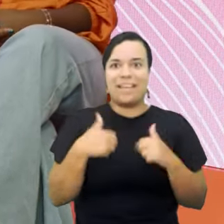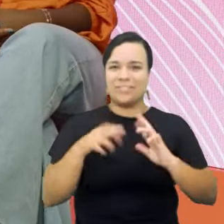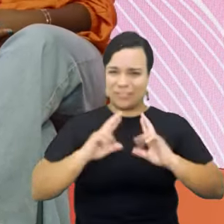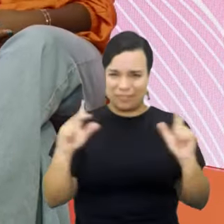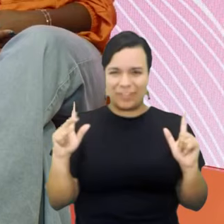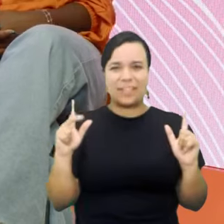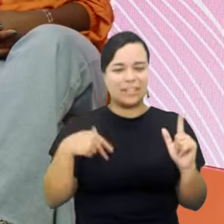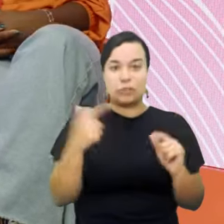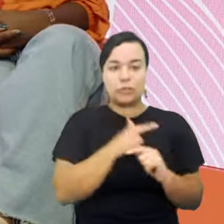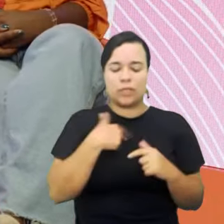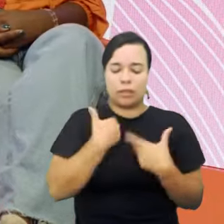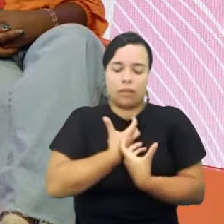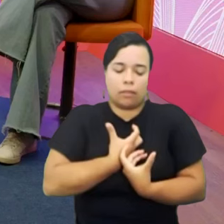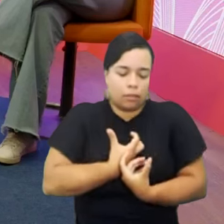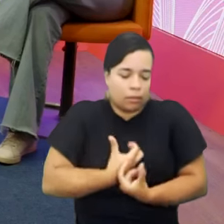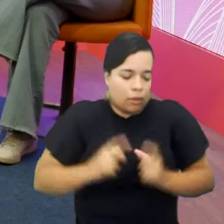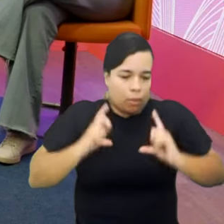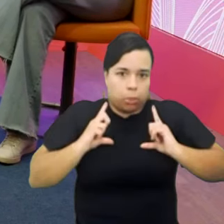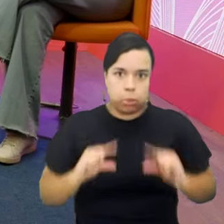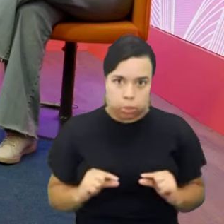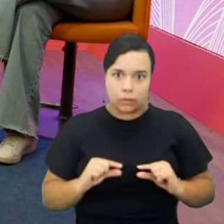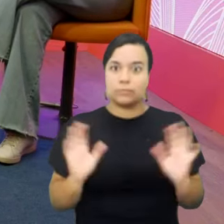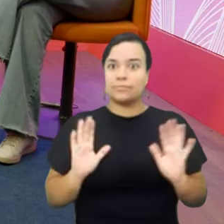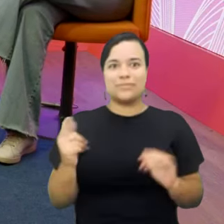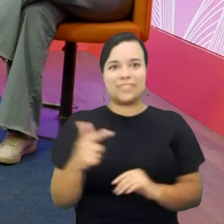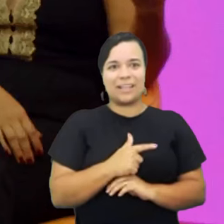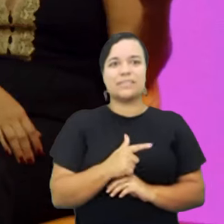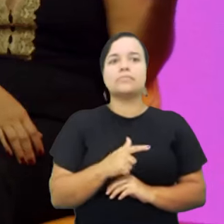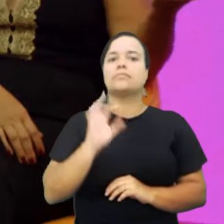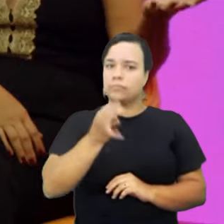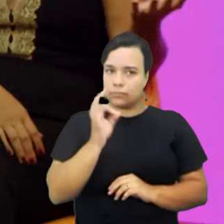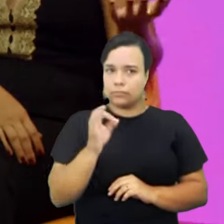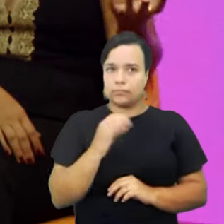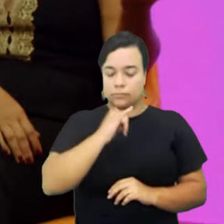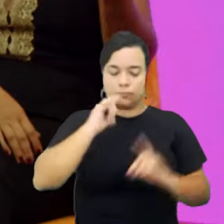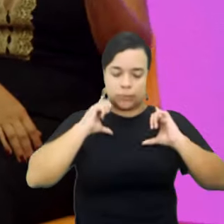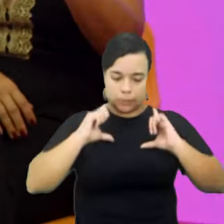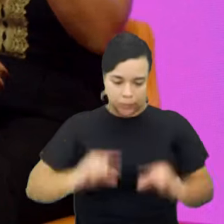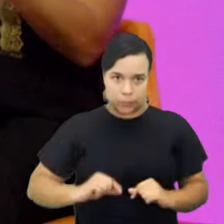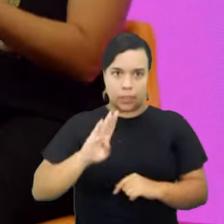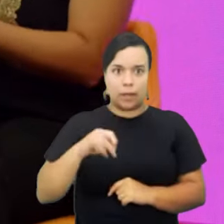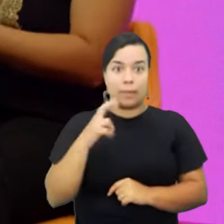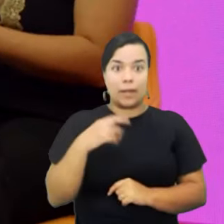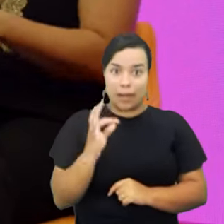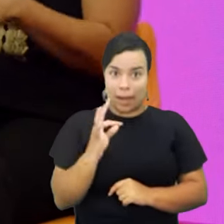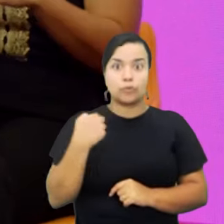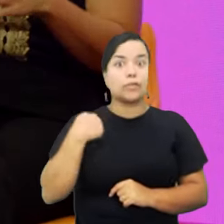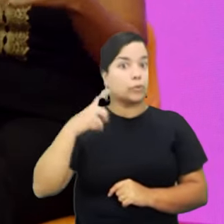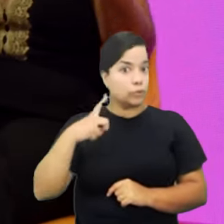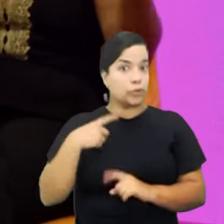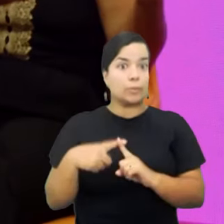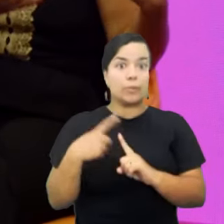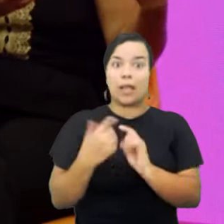dá na gente, né? É muito diferente. É, o meu burnout, embora eu já estava empreendendo, mas foi pelo excesso e